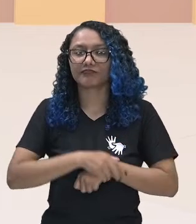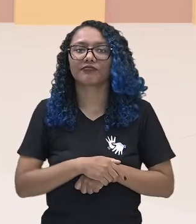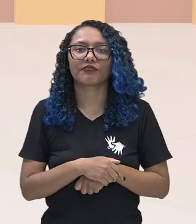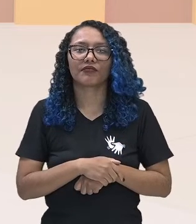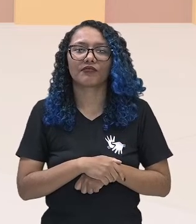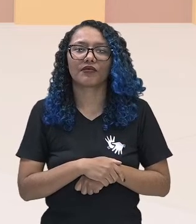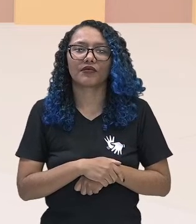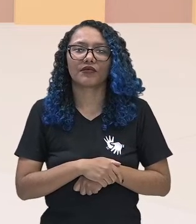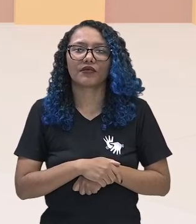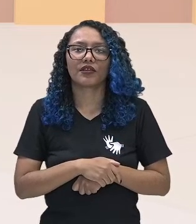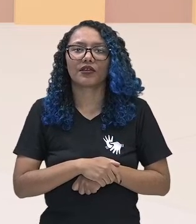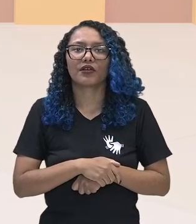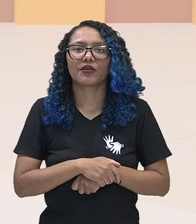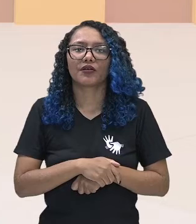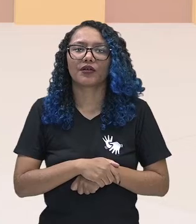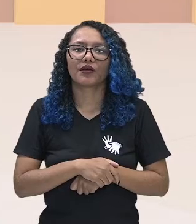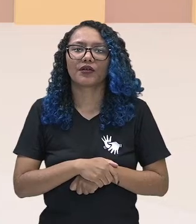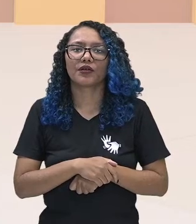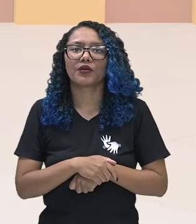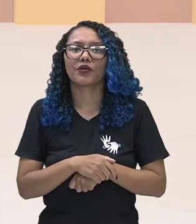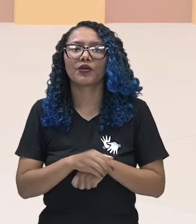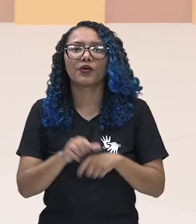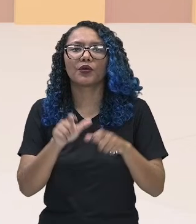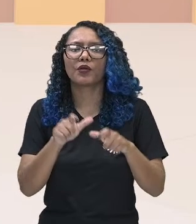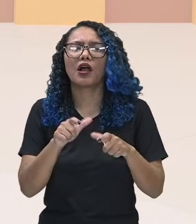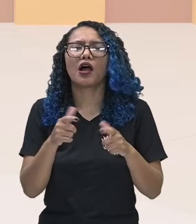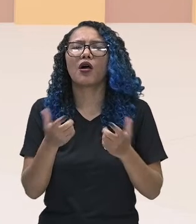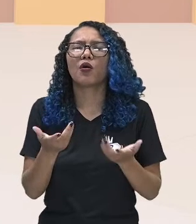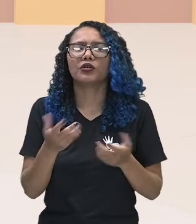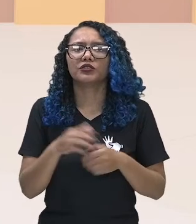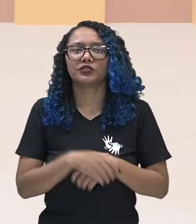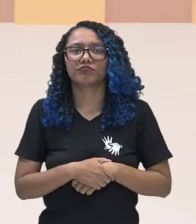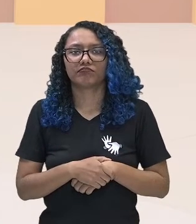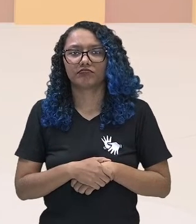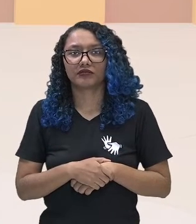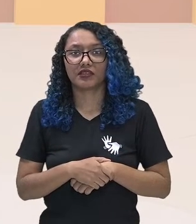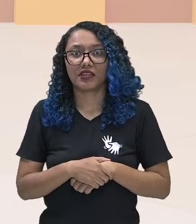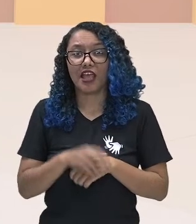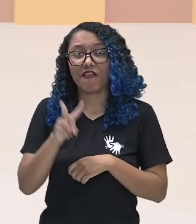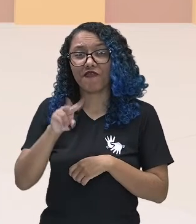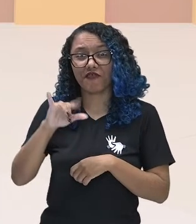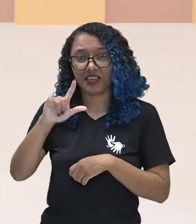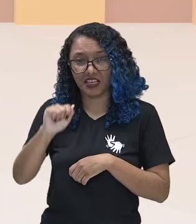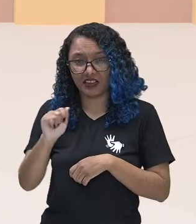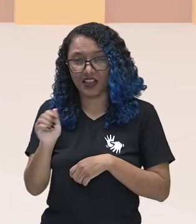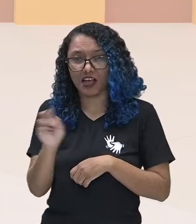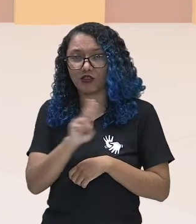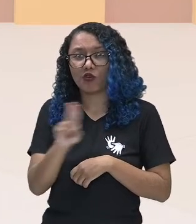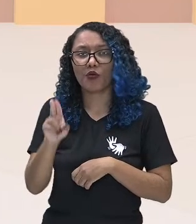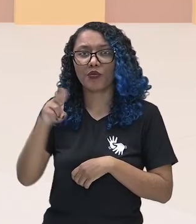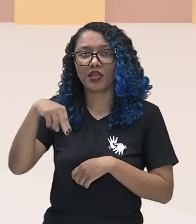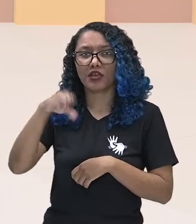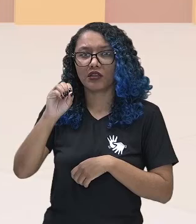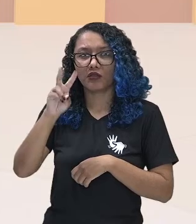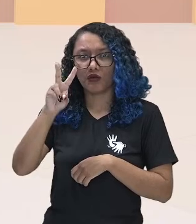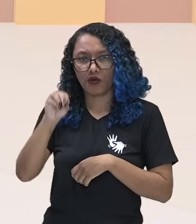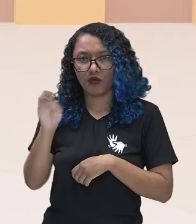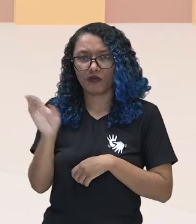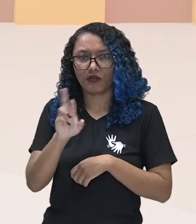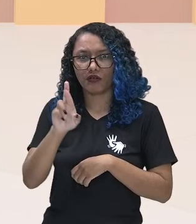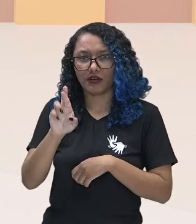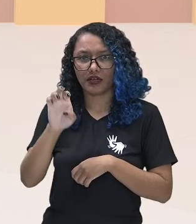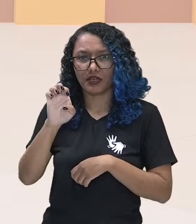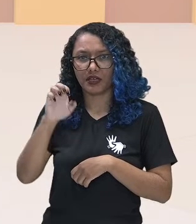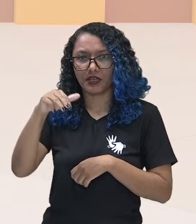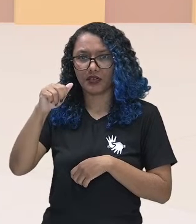está inserido dentro de, que chamamos aqui de uma vila, né, que é a Vila do Novo Remanso. E a minha avó, dentro